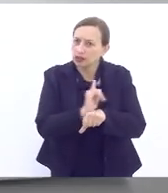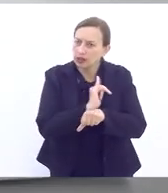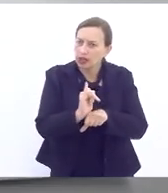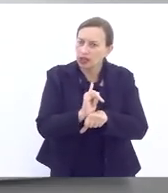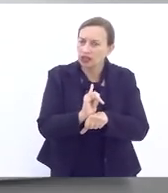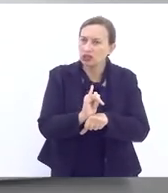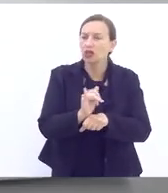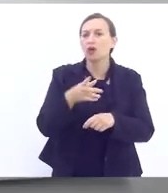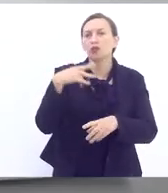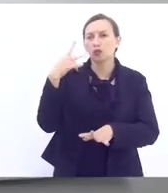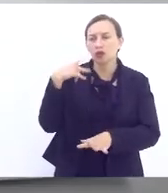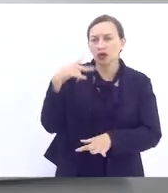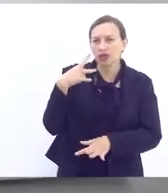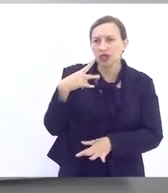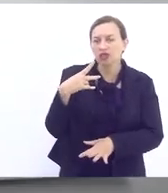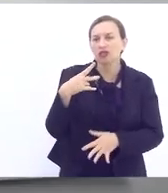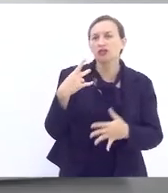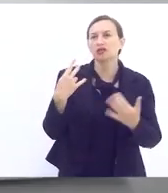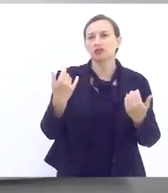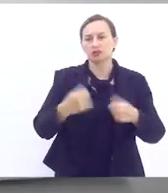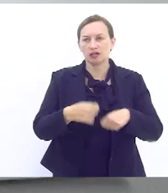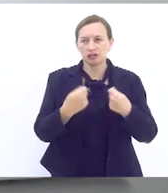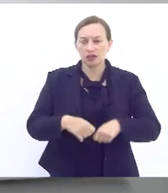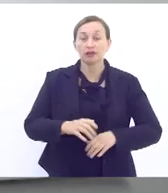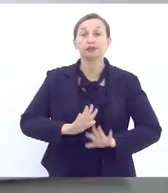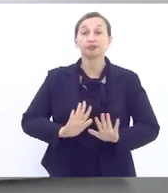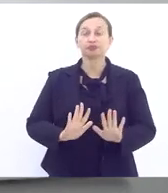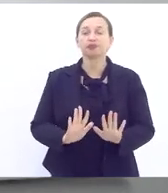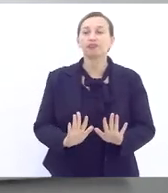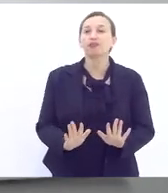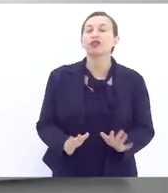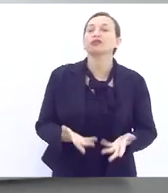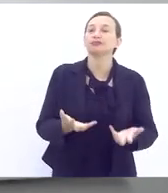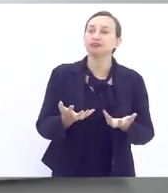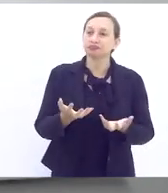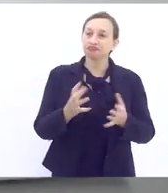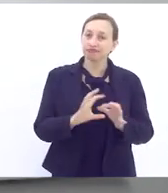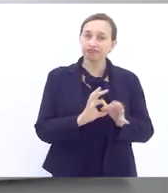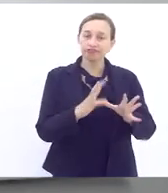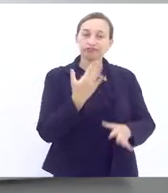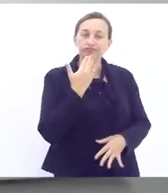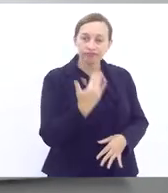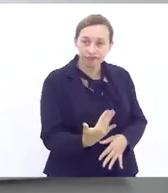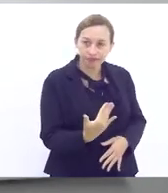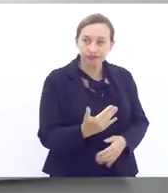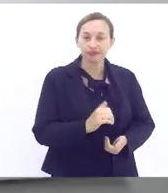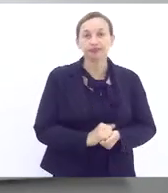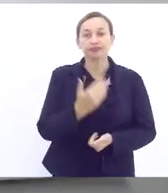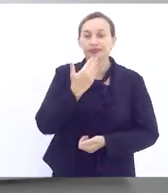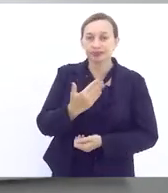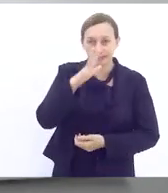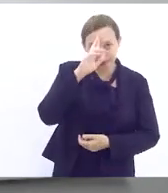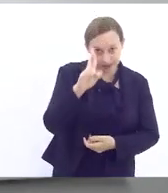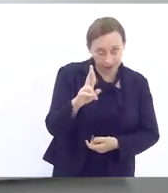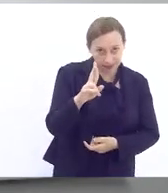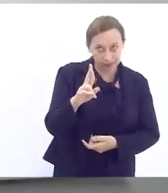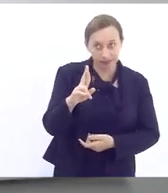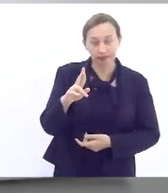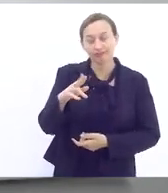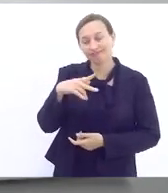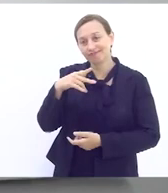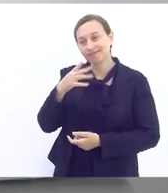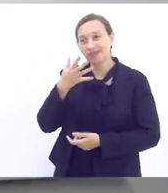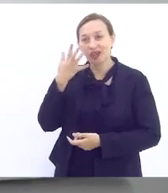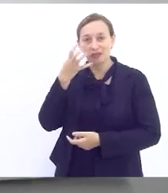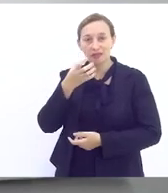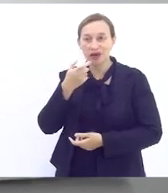políticas que se falam necessárias por certo mas que eu já deixar esse pedido e pedir ao Senhor que faça aí